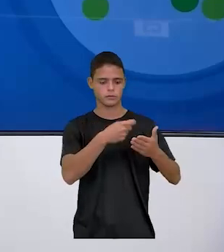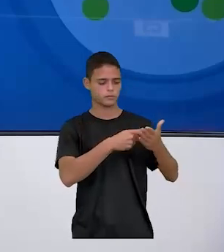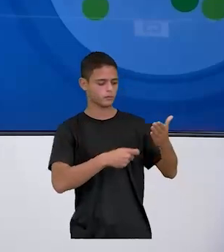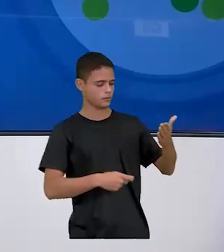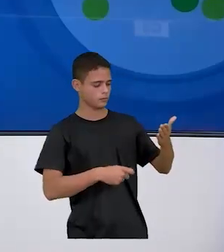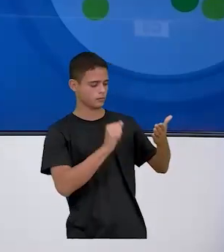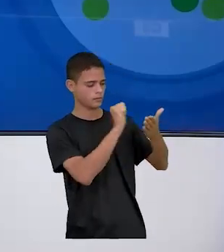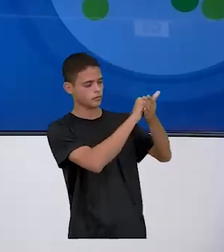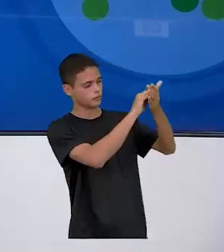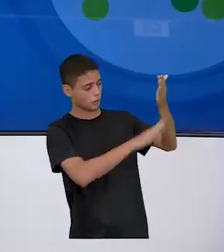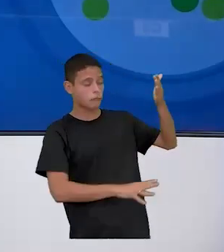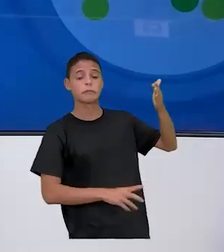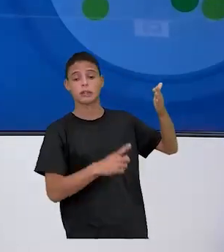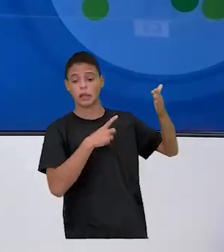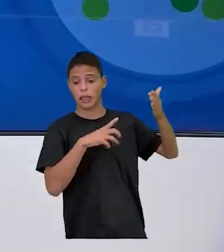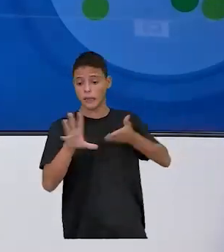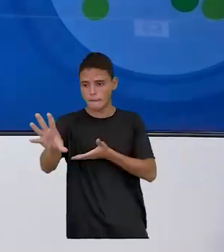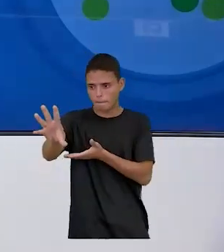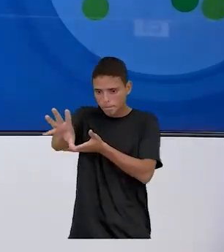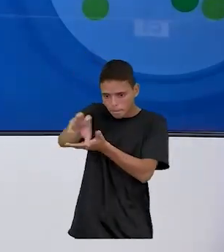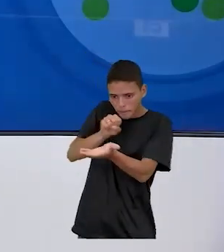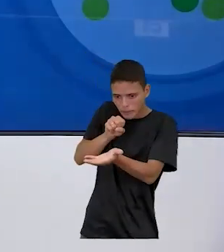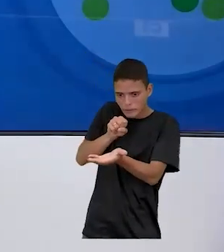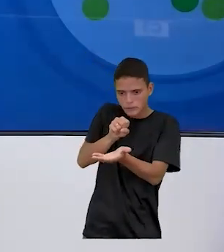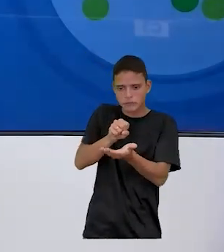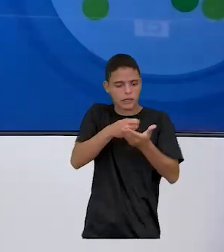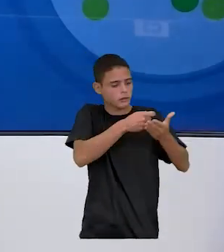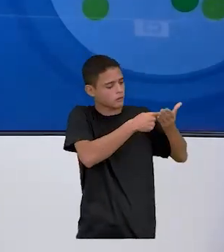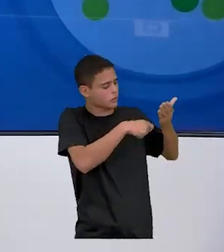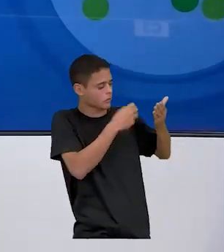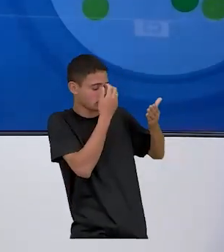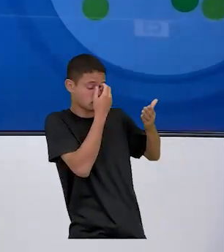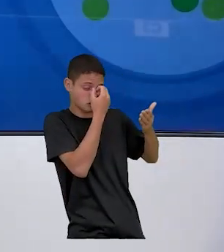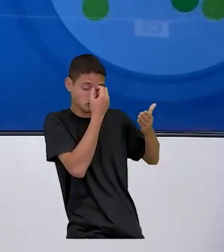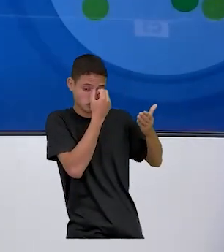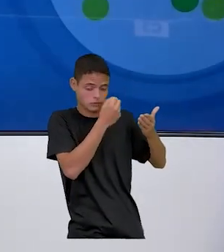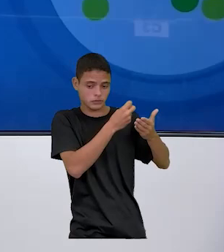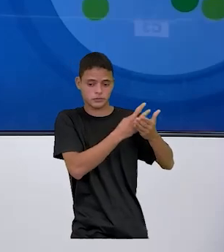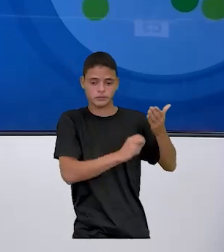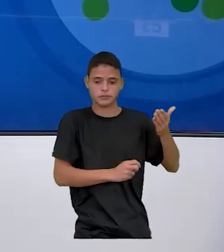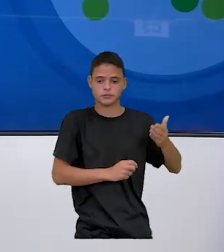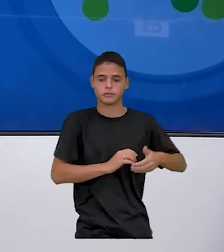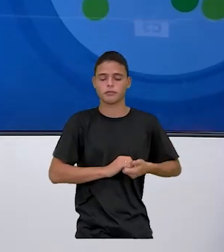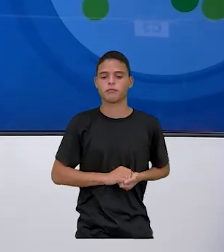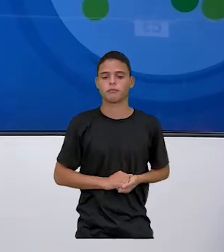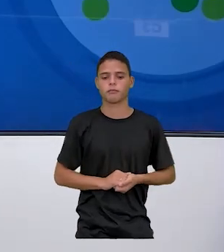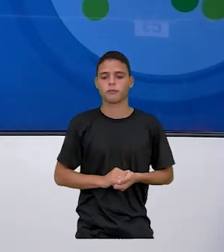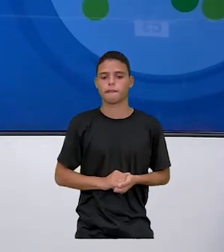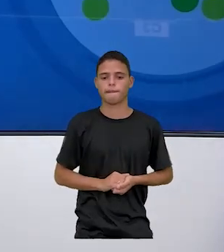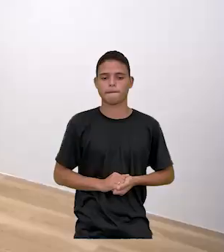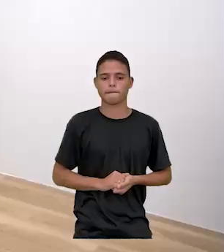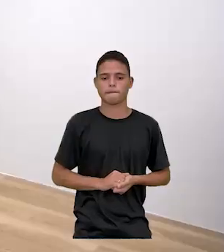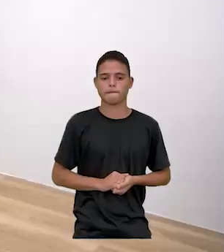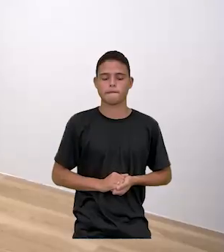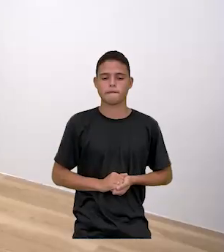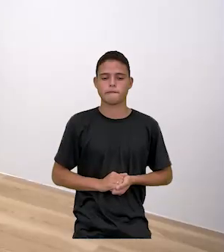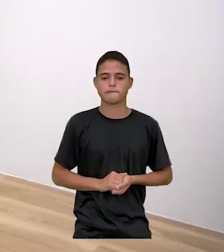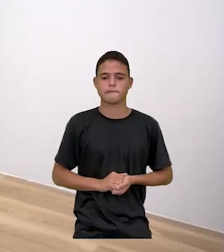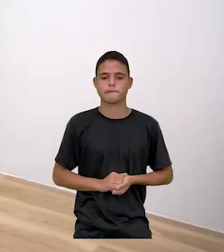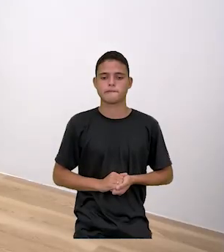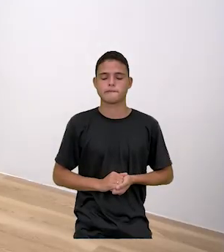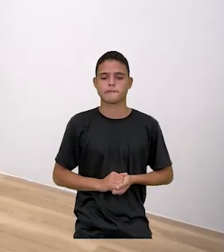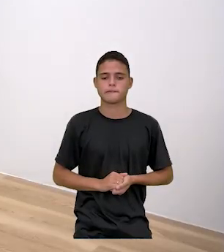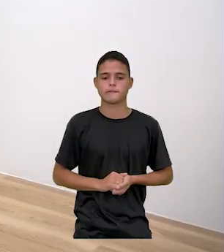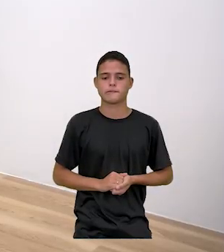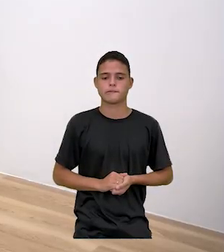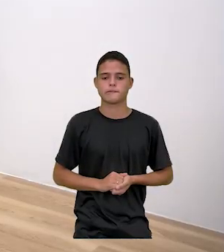prova. Anota! Não, peraí, anota. Anotou? Vou dar um tempo, professora Tayana, dá um tempo para eles anotarem, tá bom? Eles estão aqui quietinhos, ó. Não, já